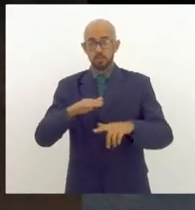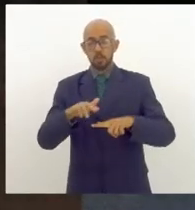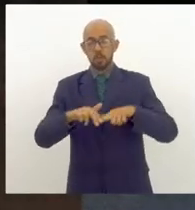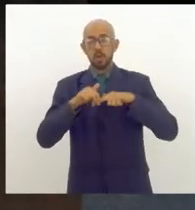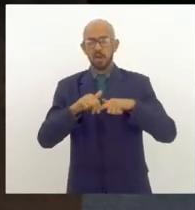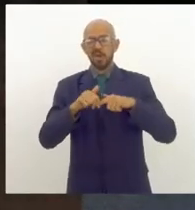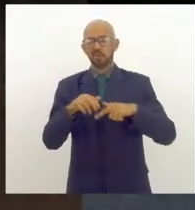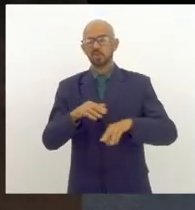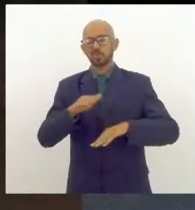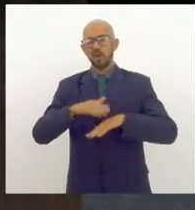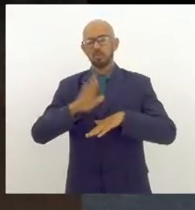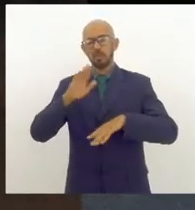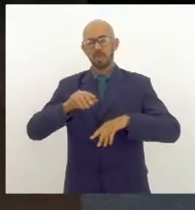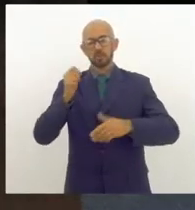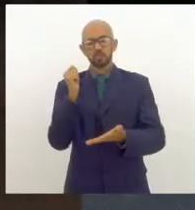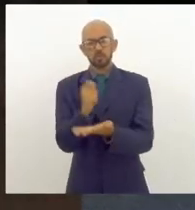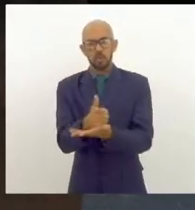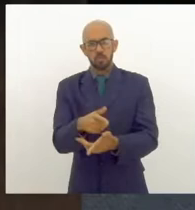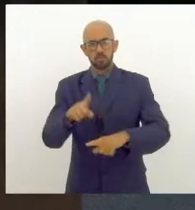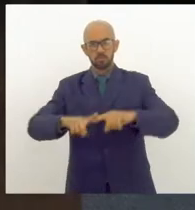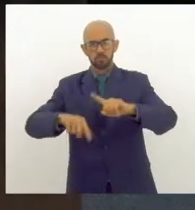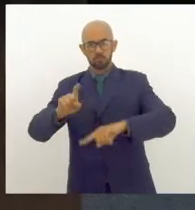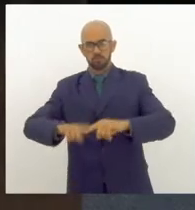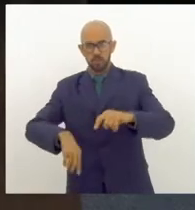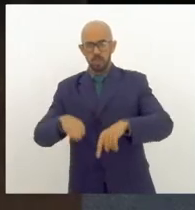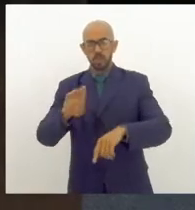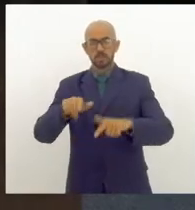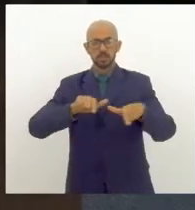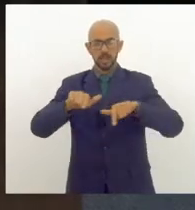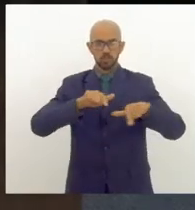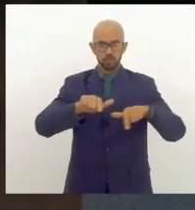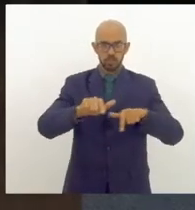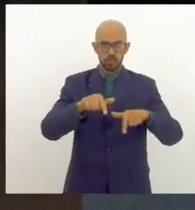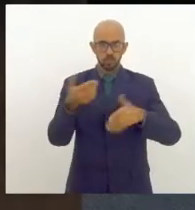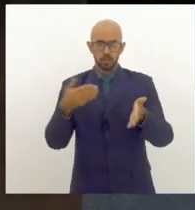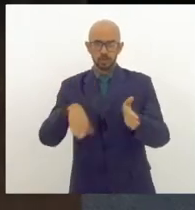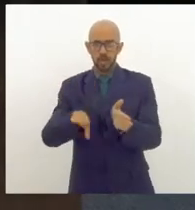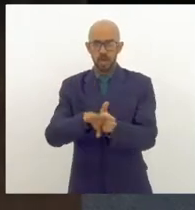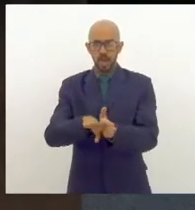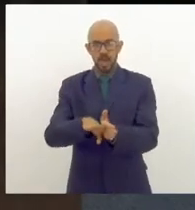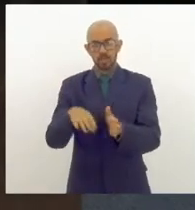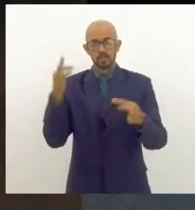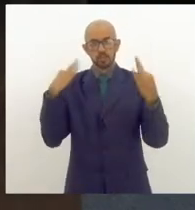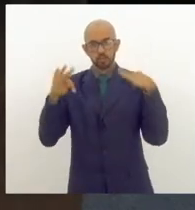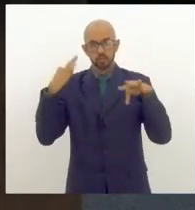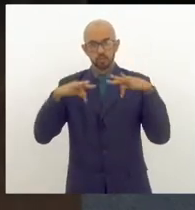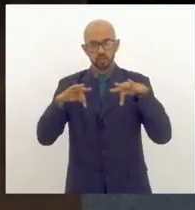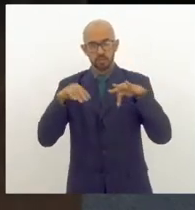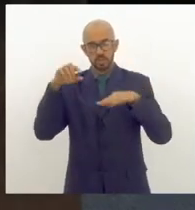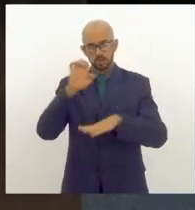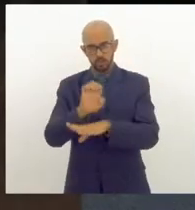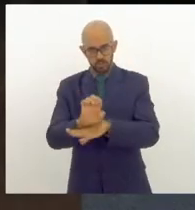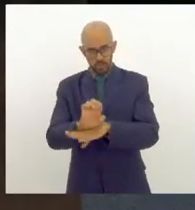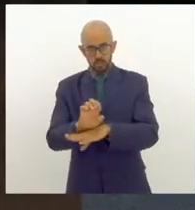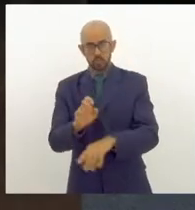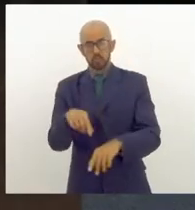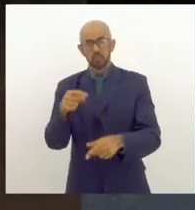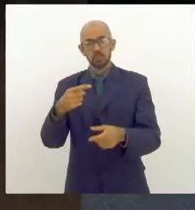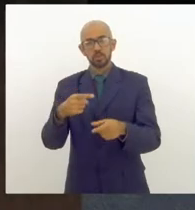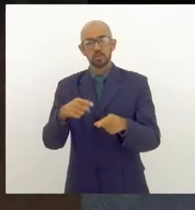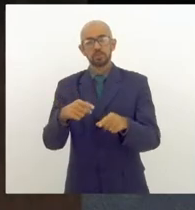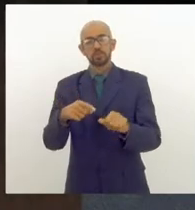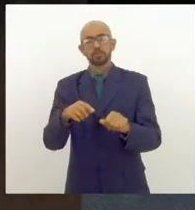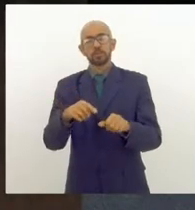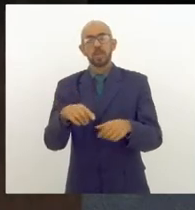da produção de bens e serviços com a chegada dos turistas no país e no Estado. O Estado do Rio de Janeiro é o